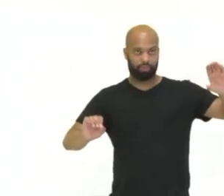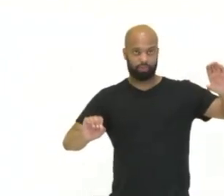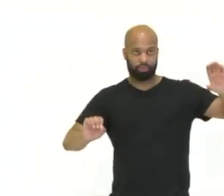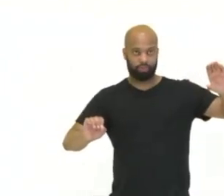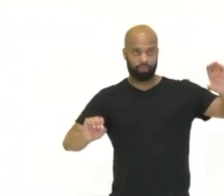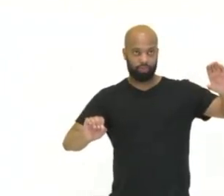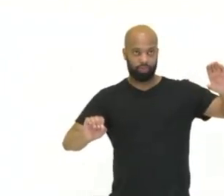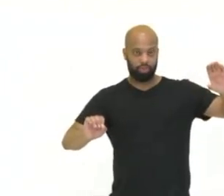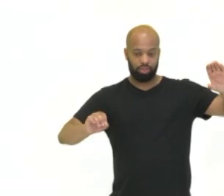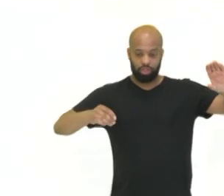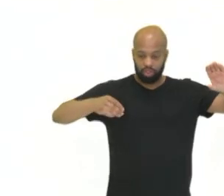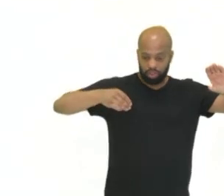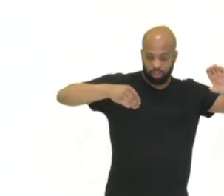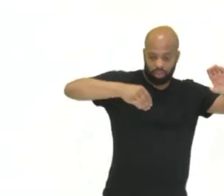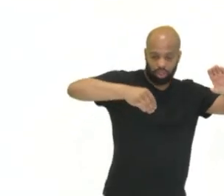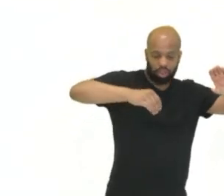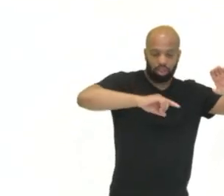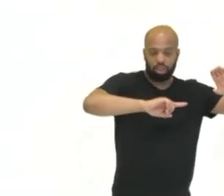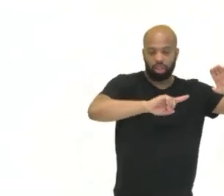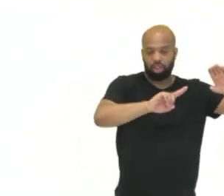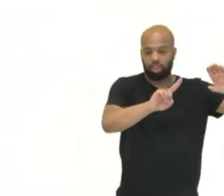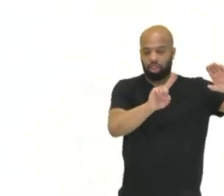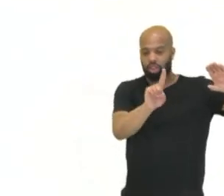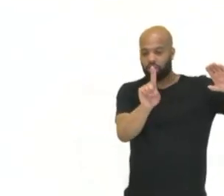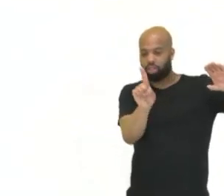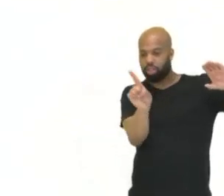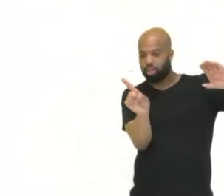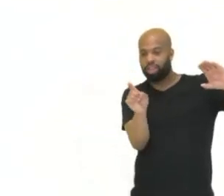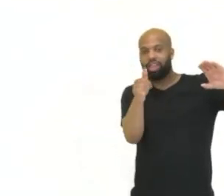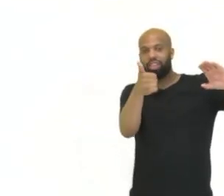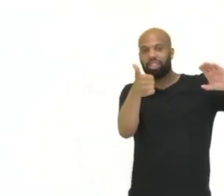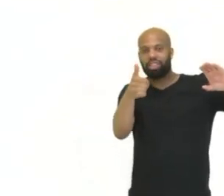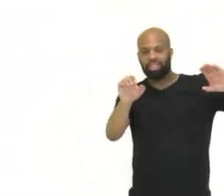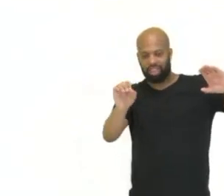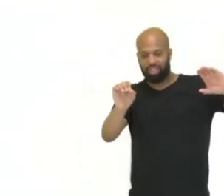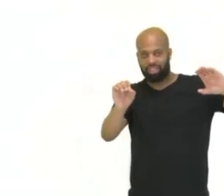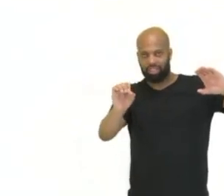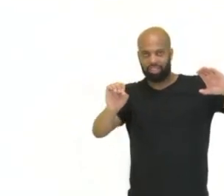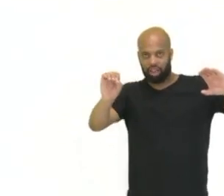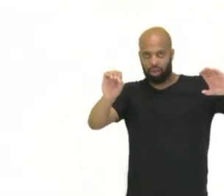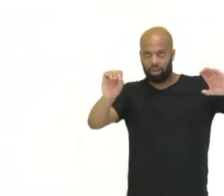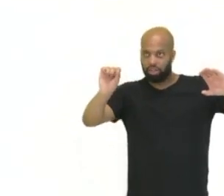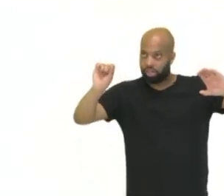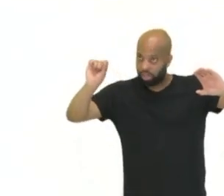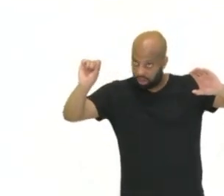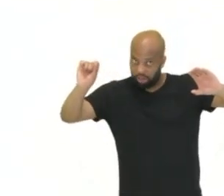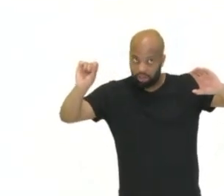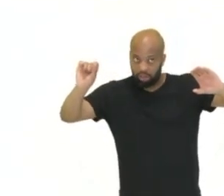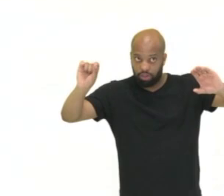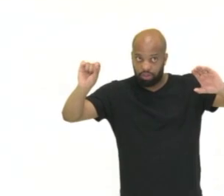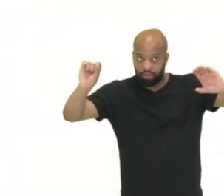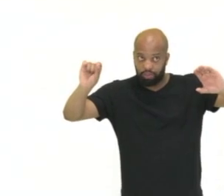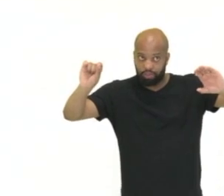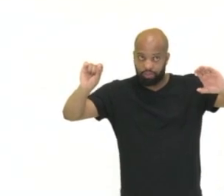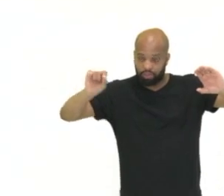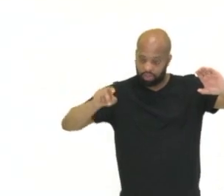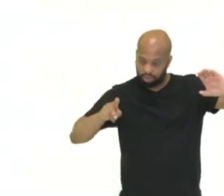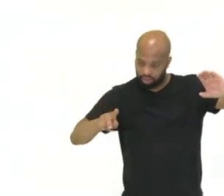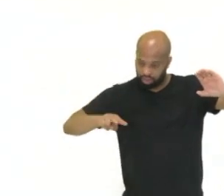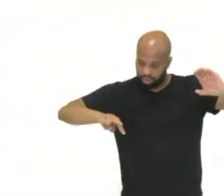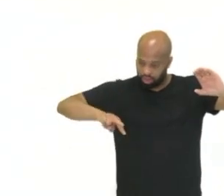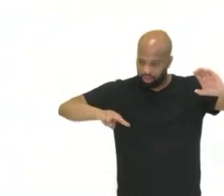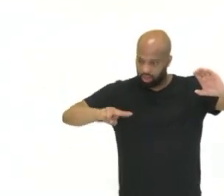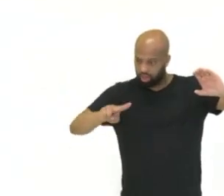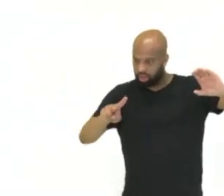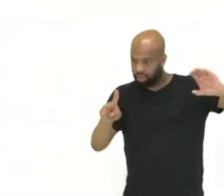Marca o 210 graus. Aliás, os 110 graus, né? Marca lá certinho. Aí abre o compasso até o